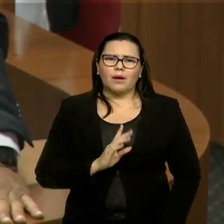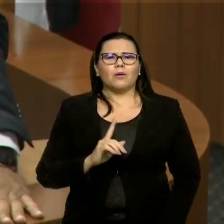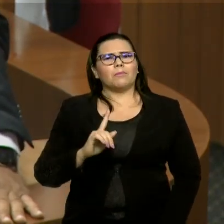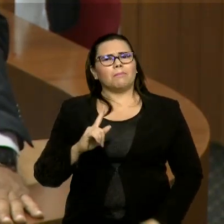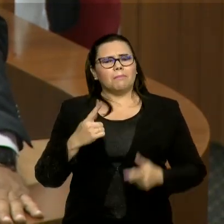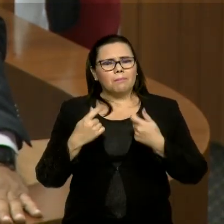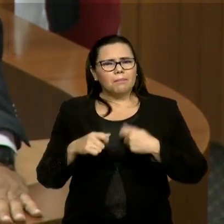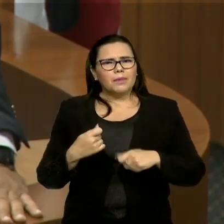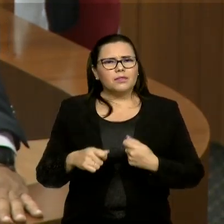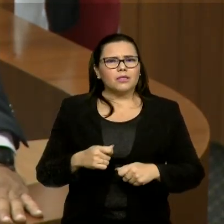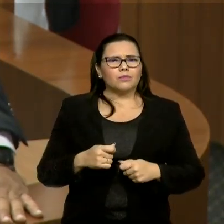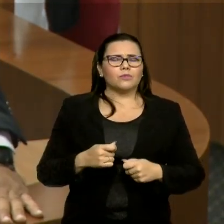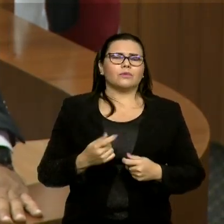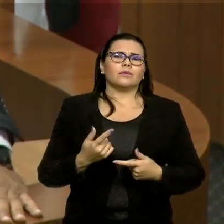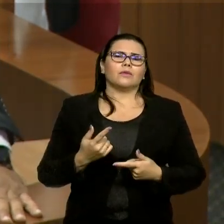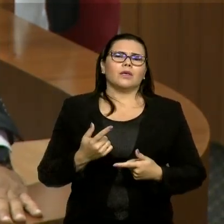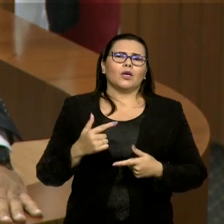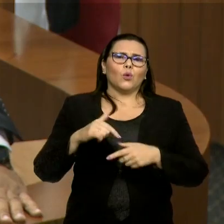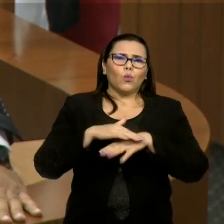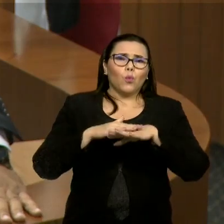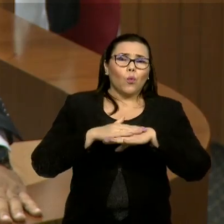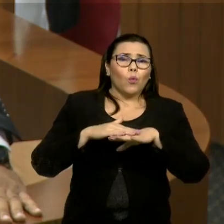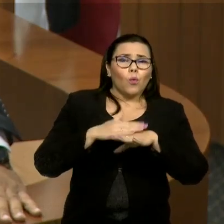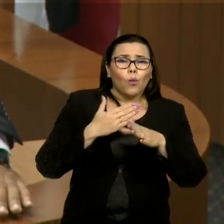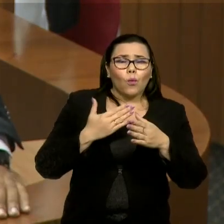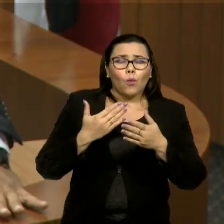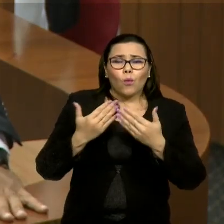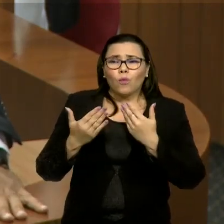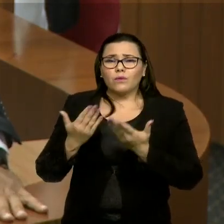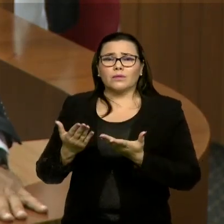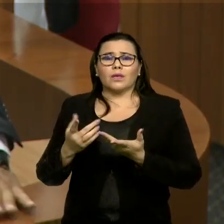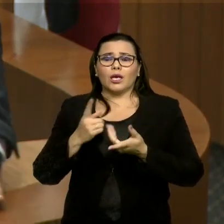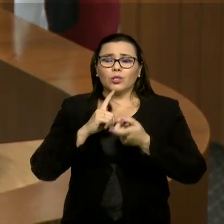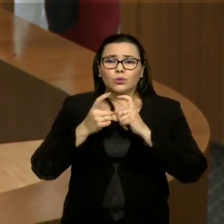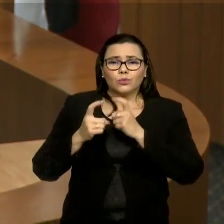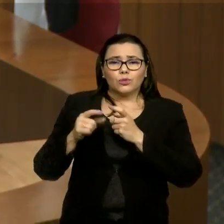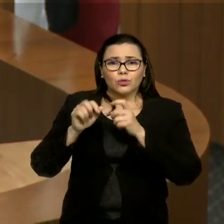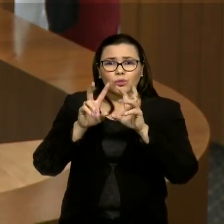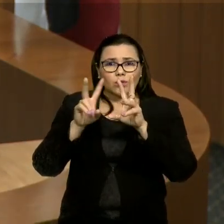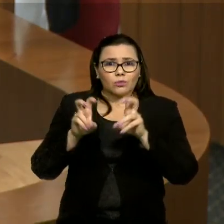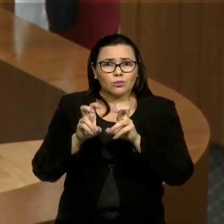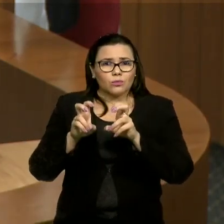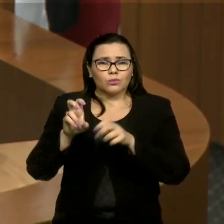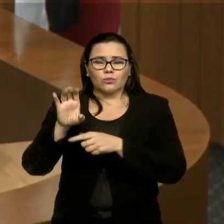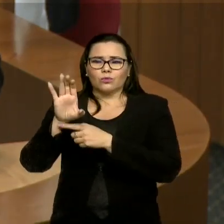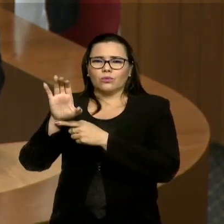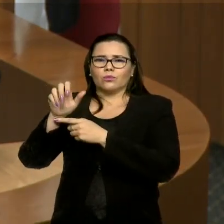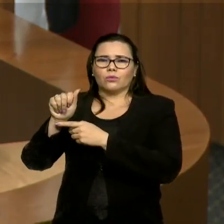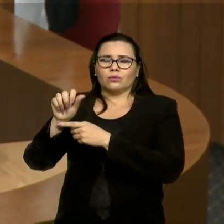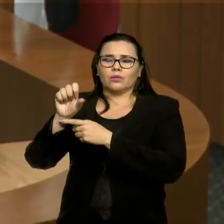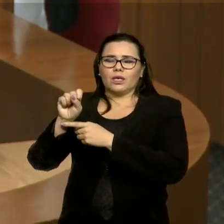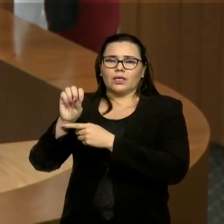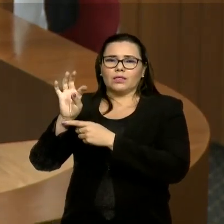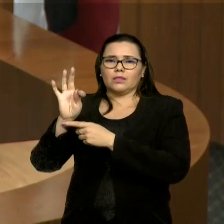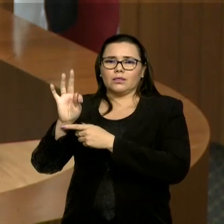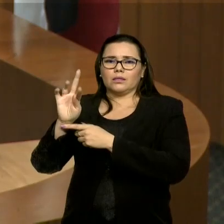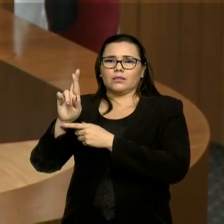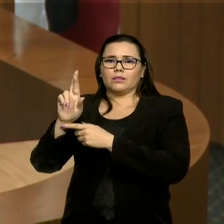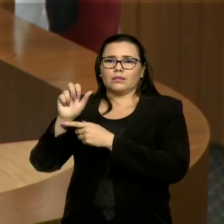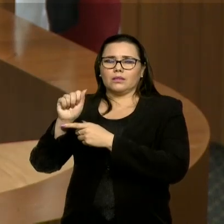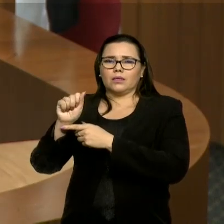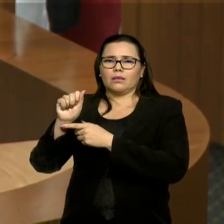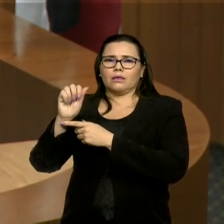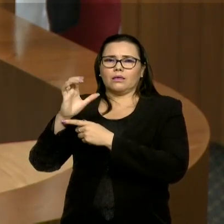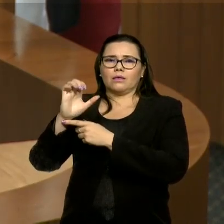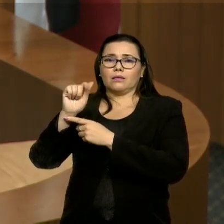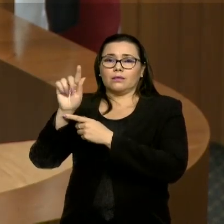aqui para se discutir também, para que possa ter também destaque a nível estadual. Essa